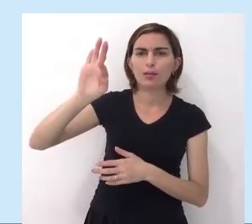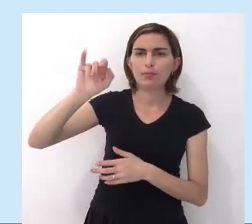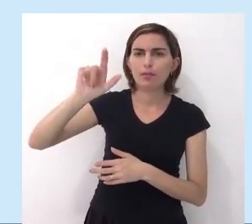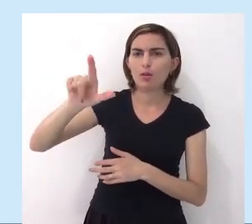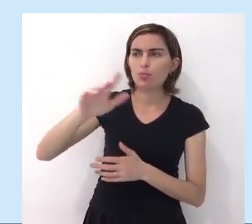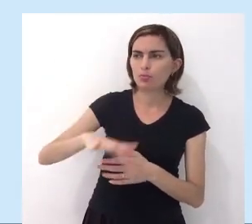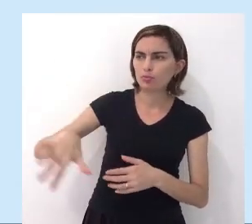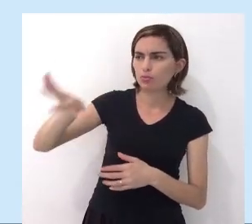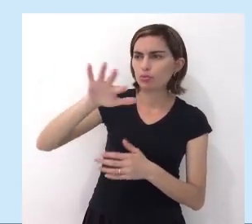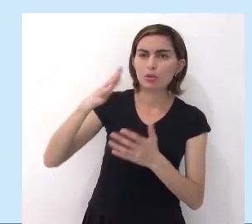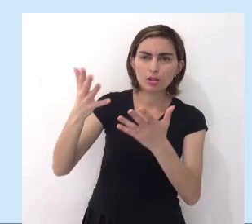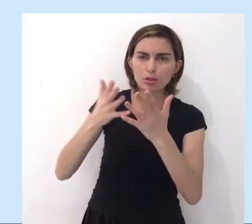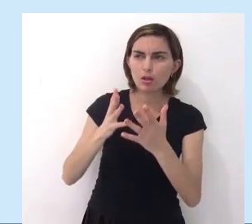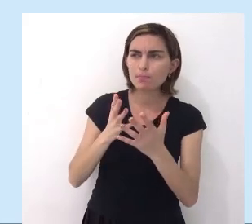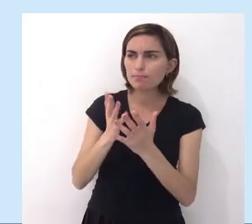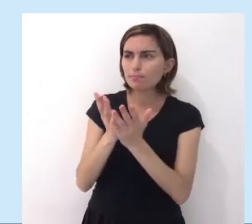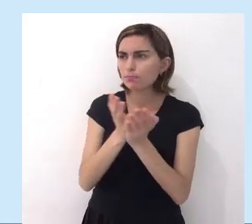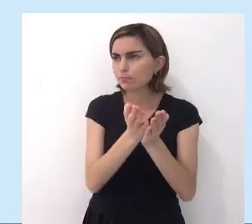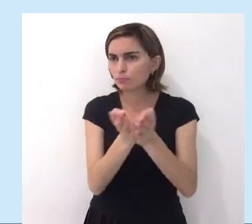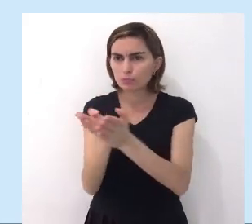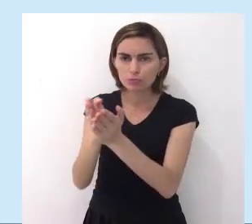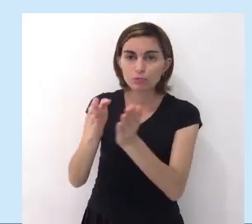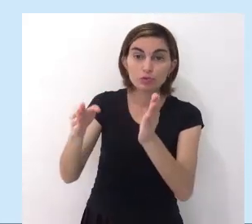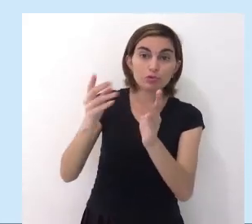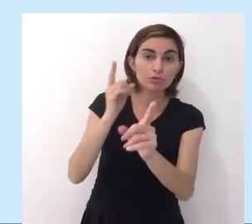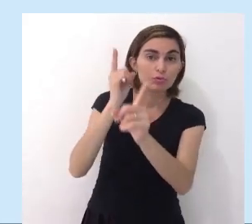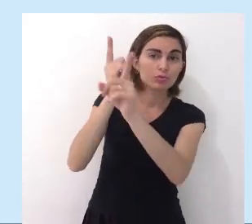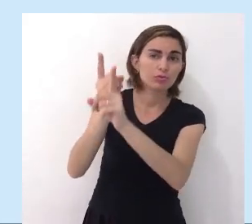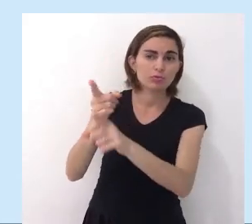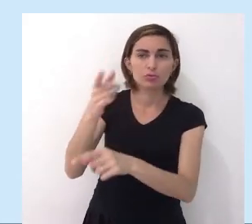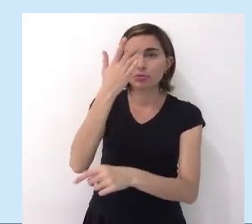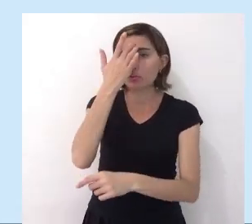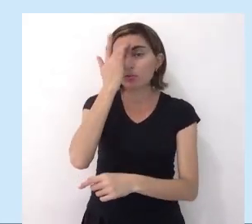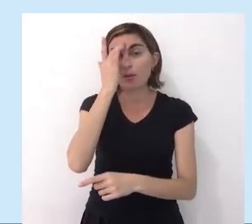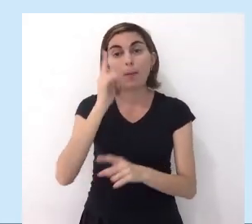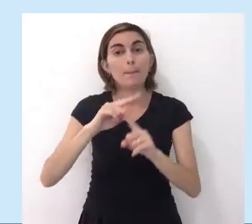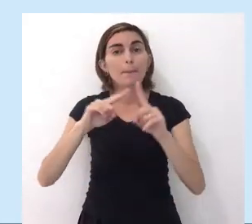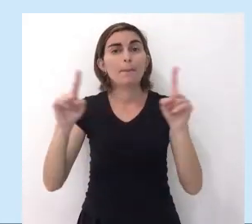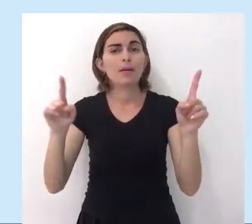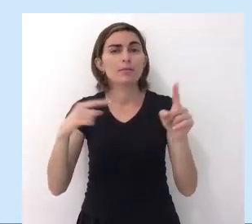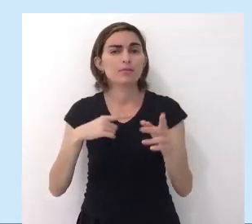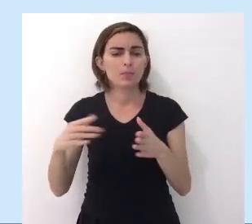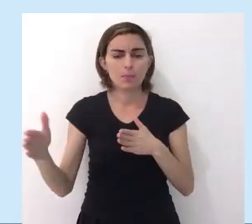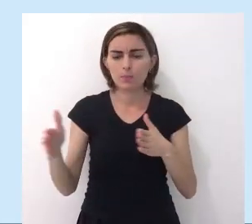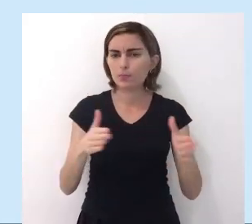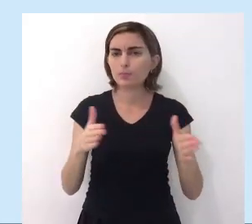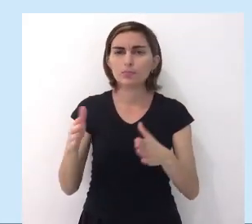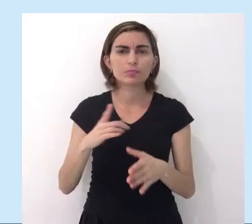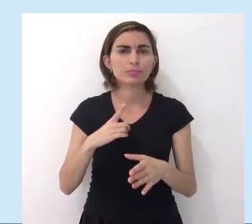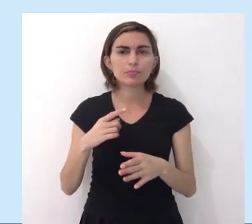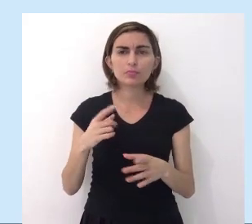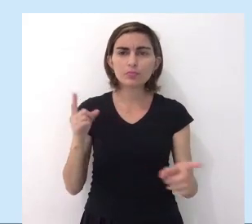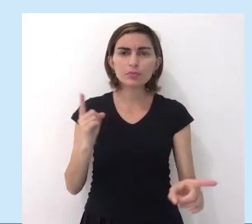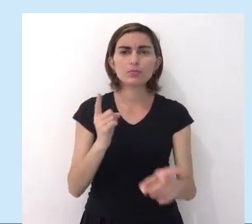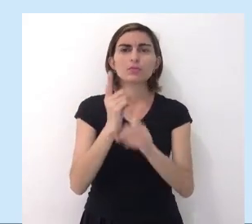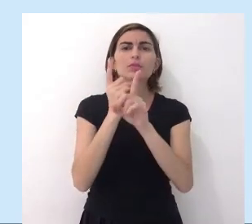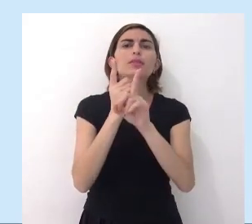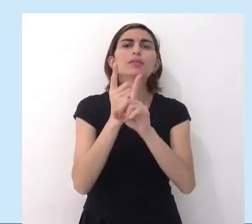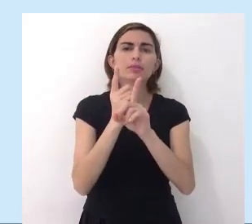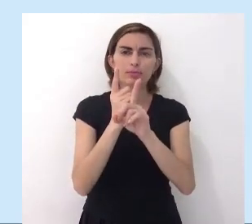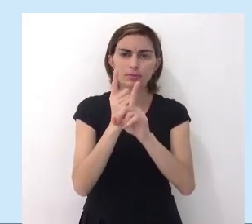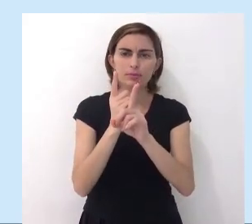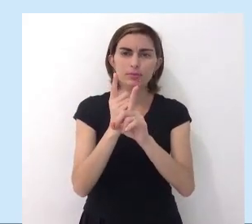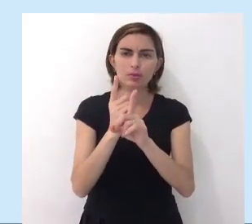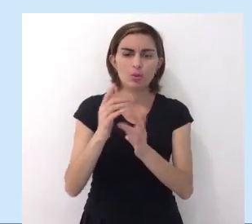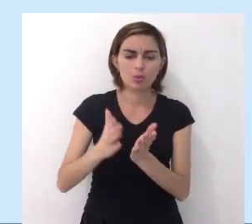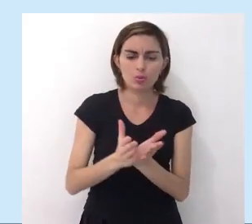falei para vocês. Ele vai buscar uma rota para encontrar as Índias, mas ele tem um momento que ele vai se chocar, colidir,